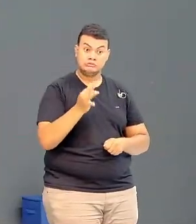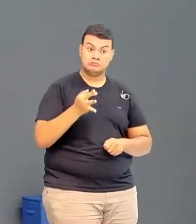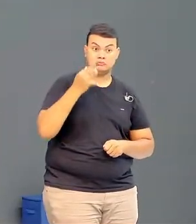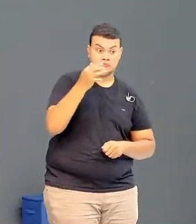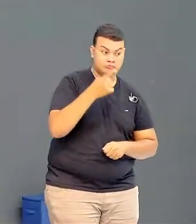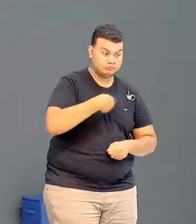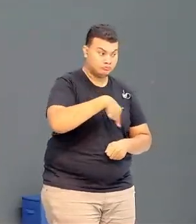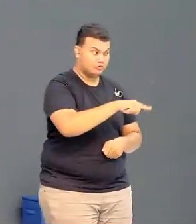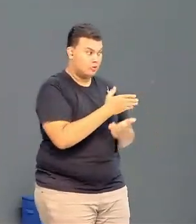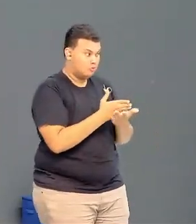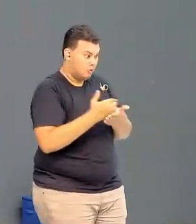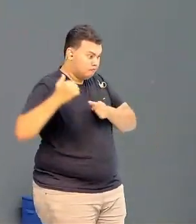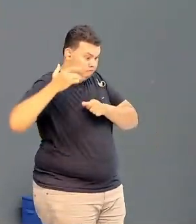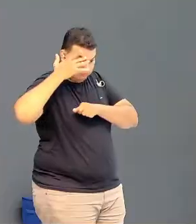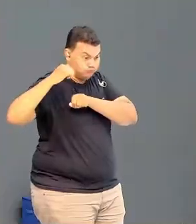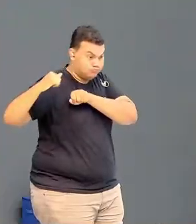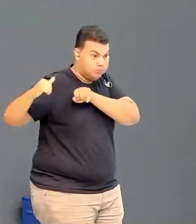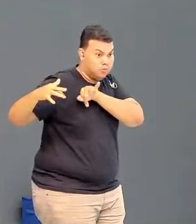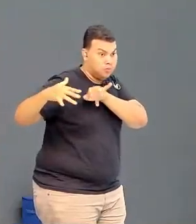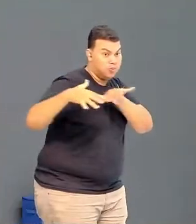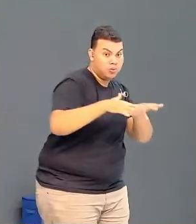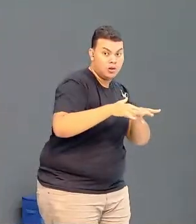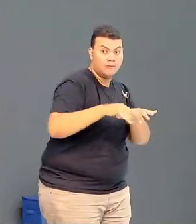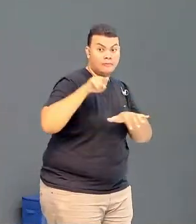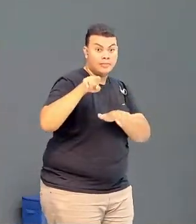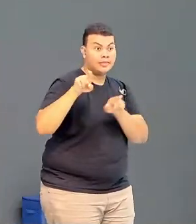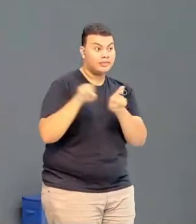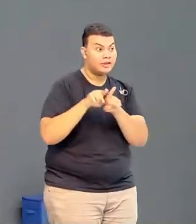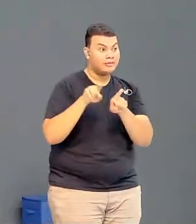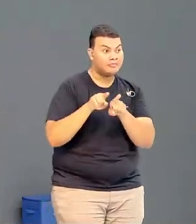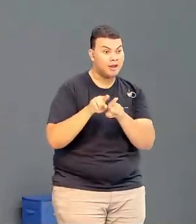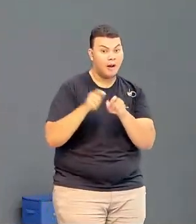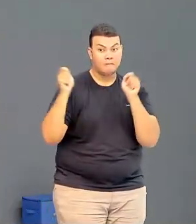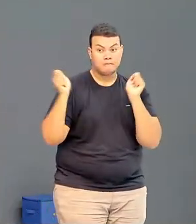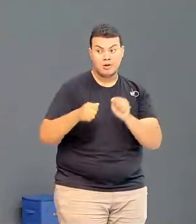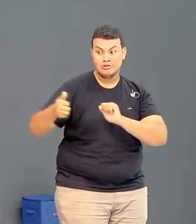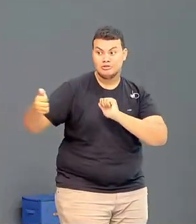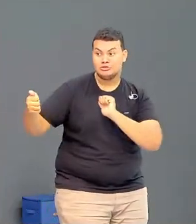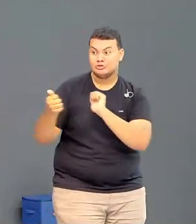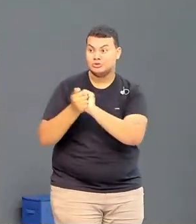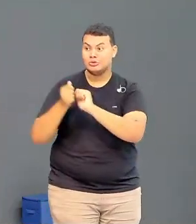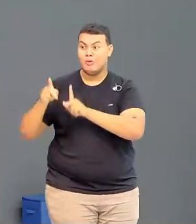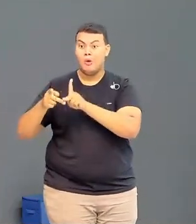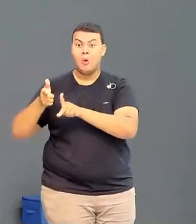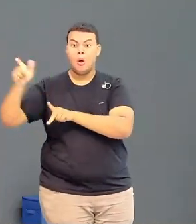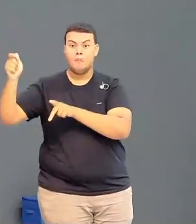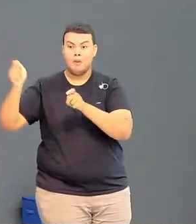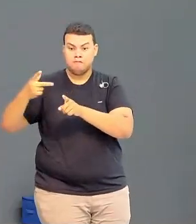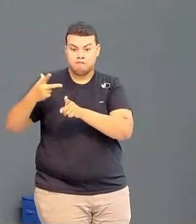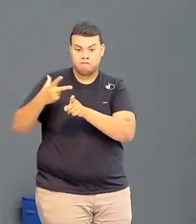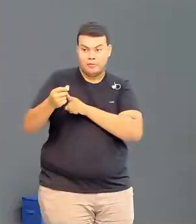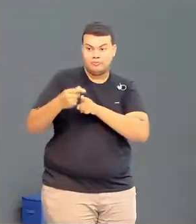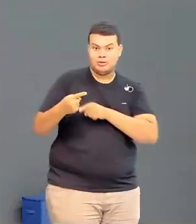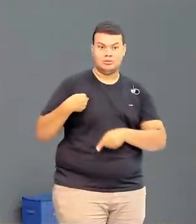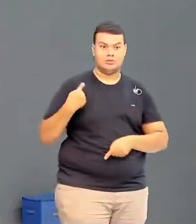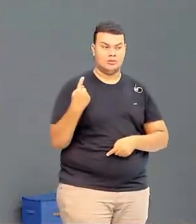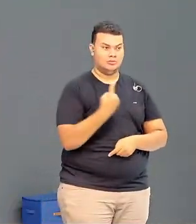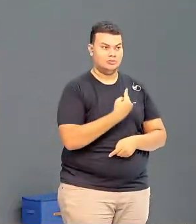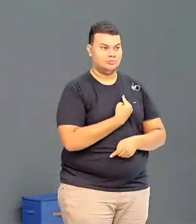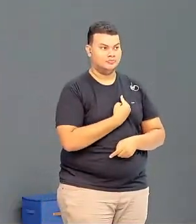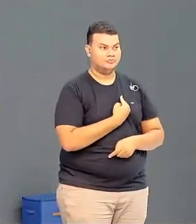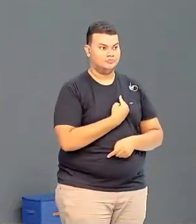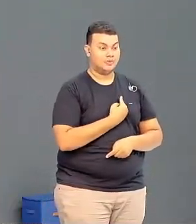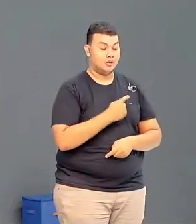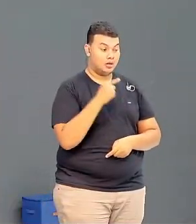nossa nação seja invadida por outra nação e eles se juntem com os outros povos para nos vencer. E a palavra diz